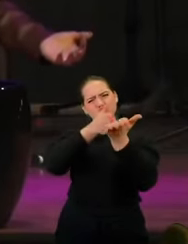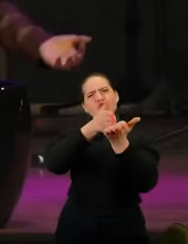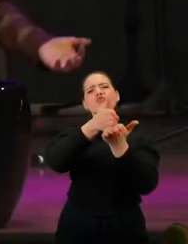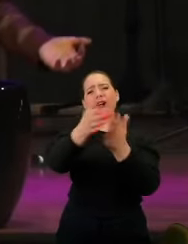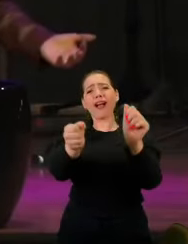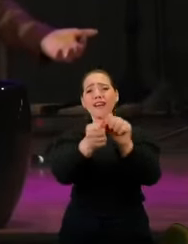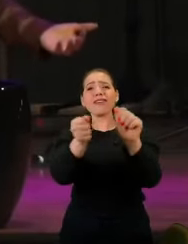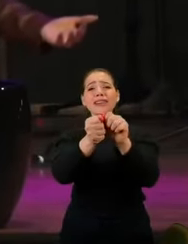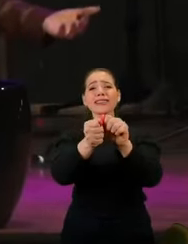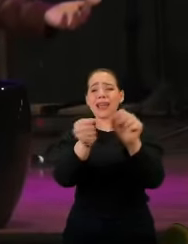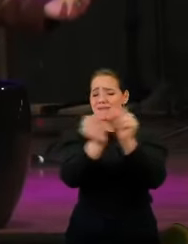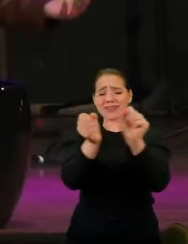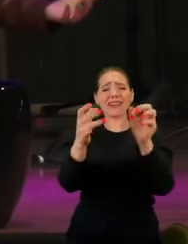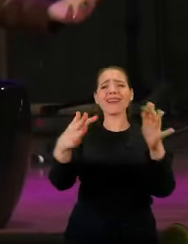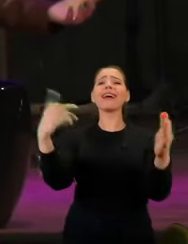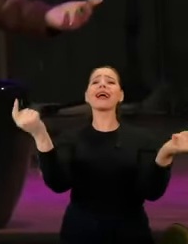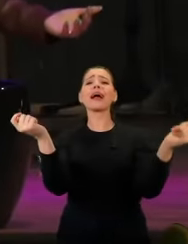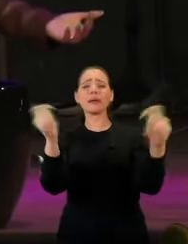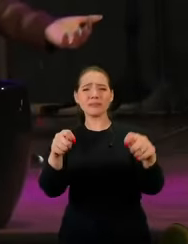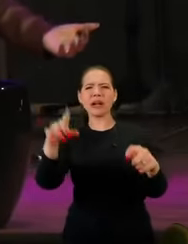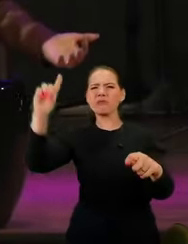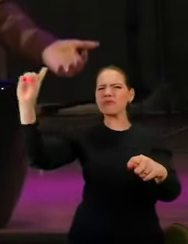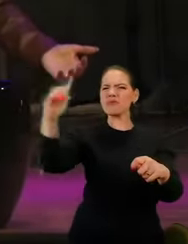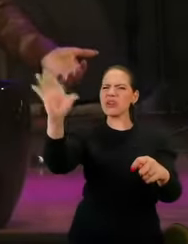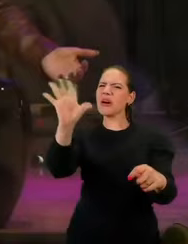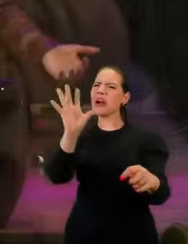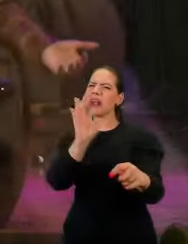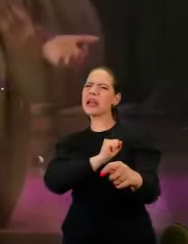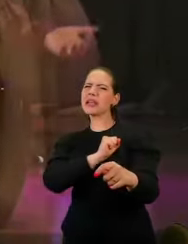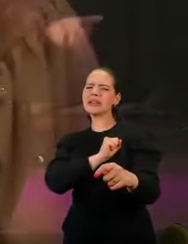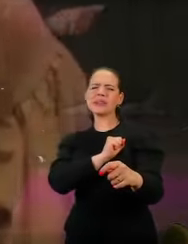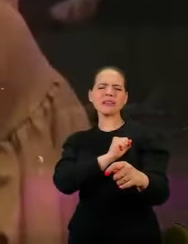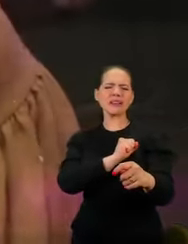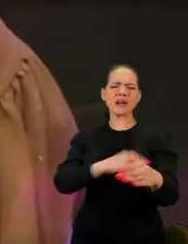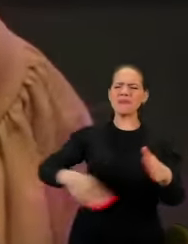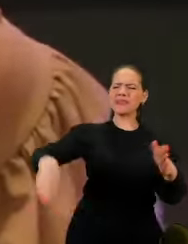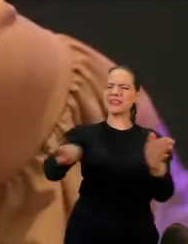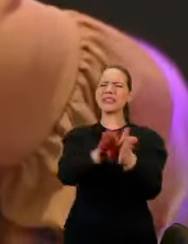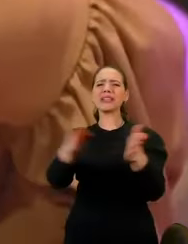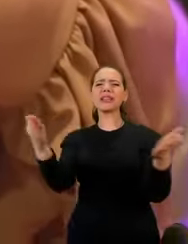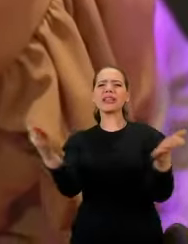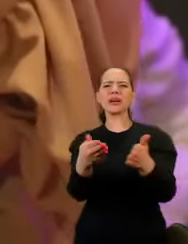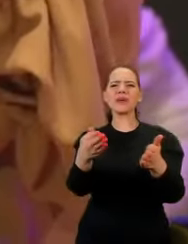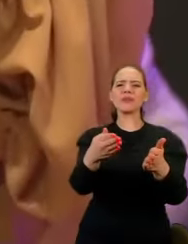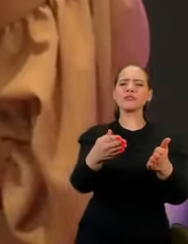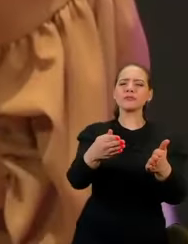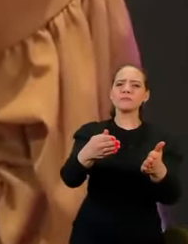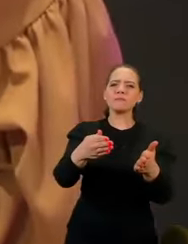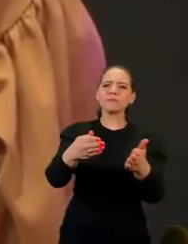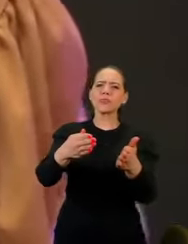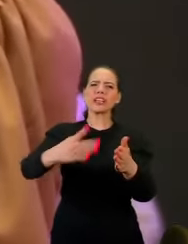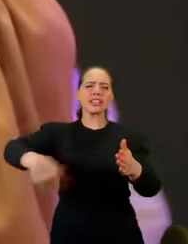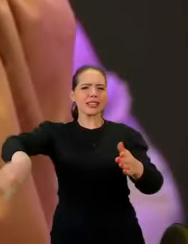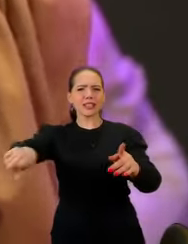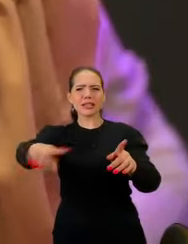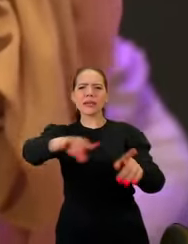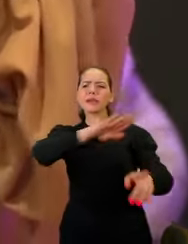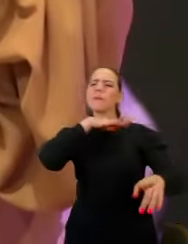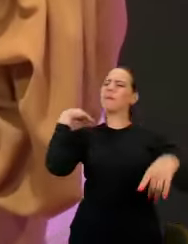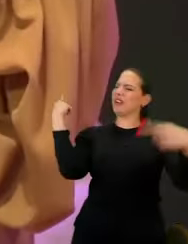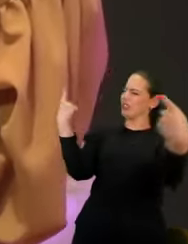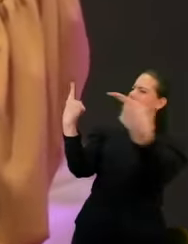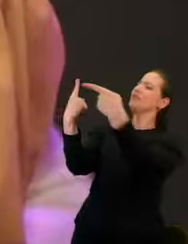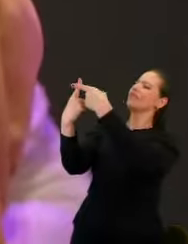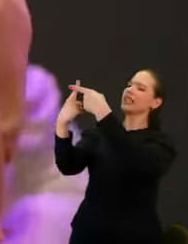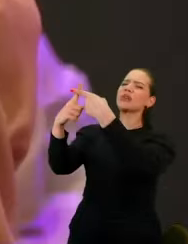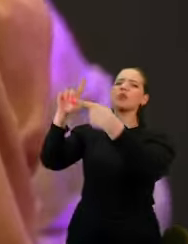mulheres e profetas, a um Deus que amou até o fim, se entregou até o fim, até a morte e a